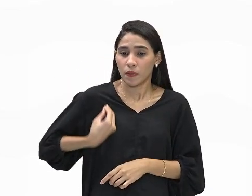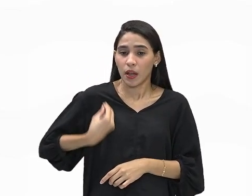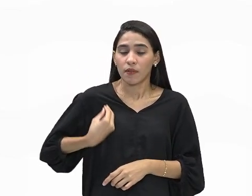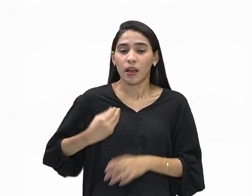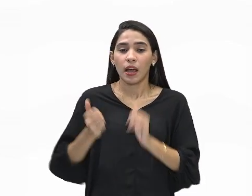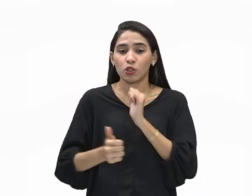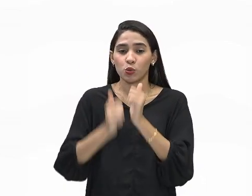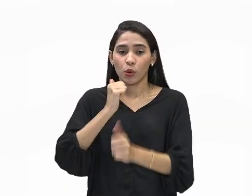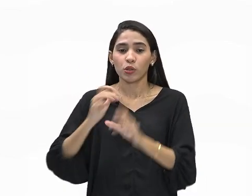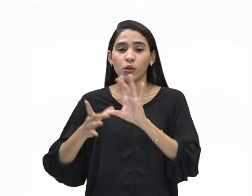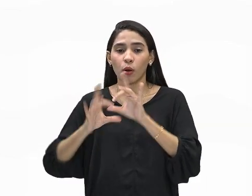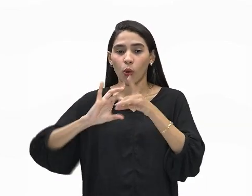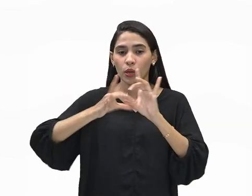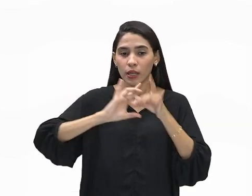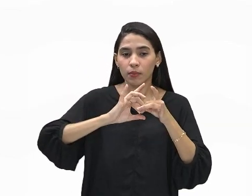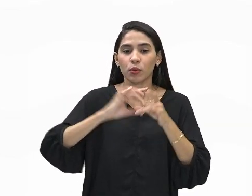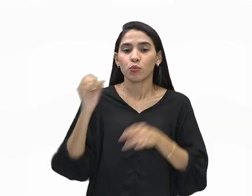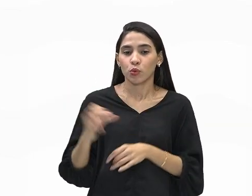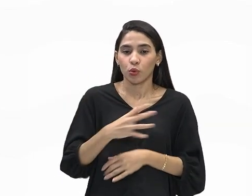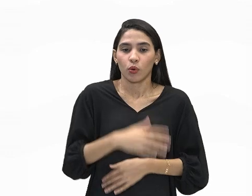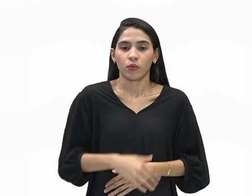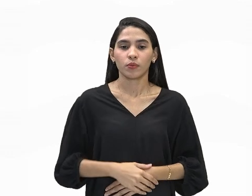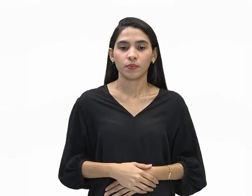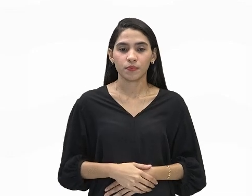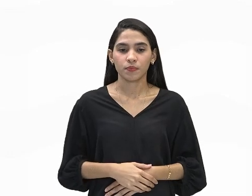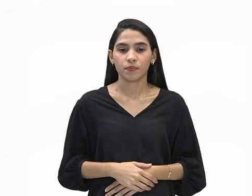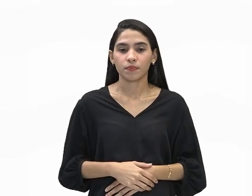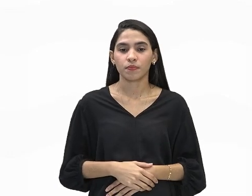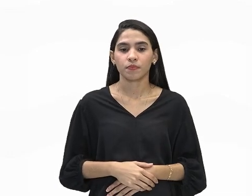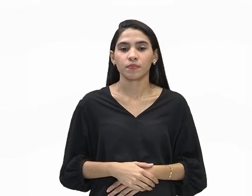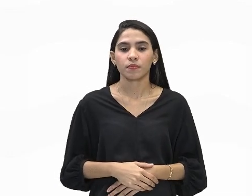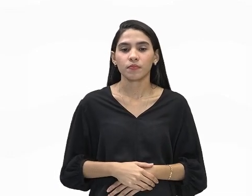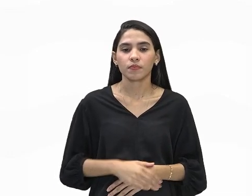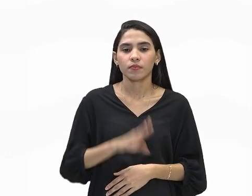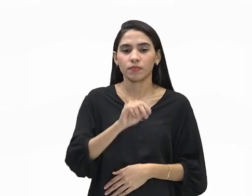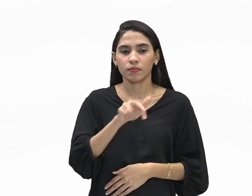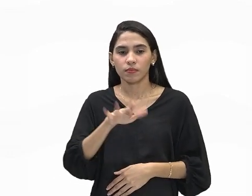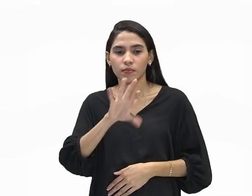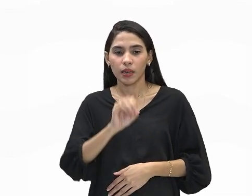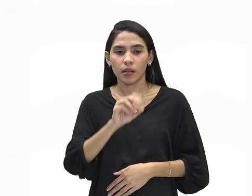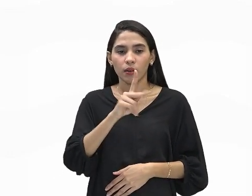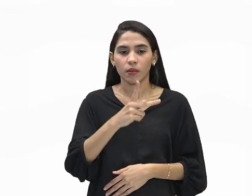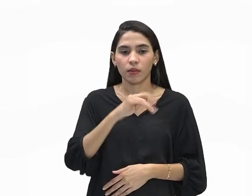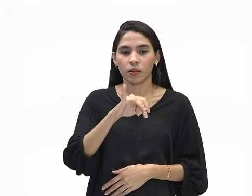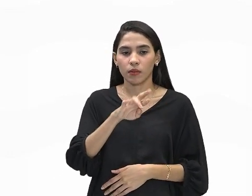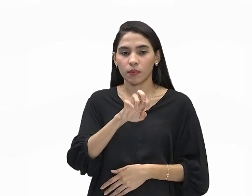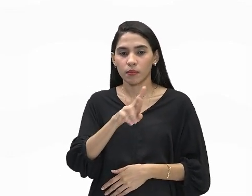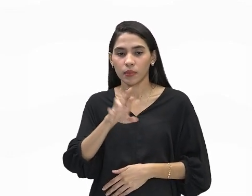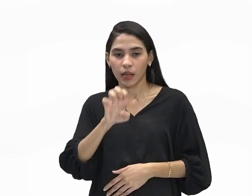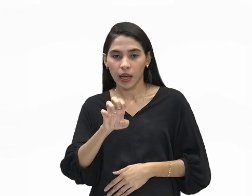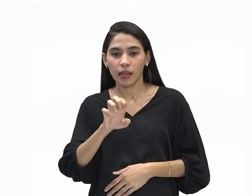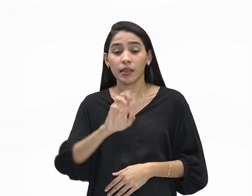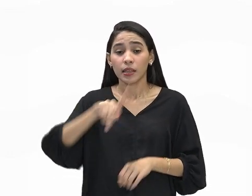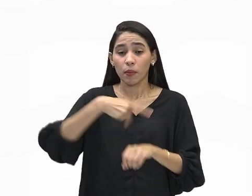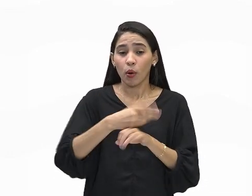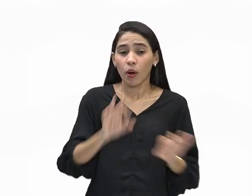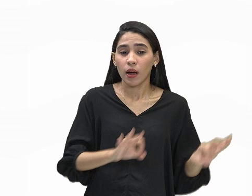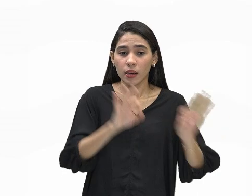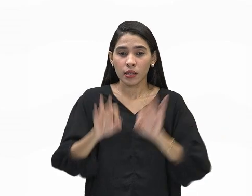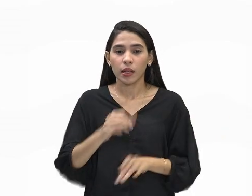Olímpicos modernos. Iniciativa do Barão Pierre de Coubertin, que após assistir uma exibição dos Right-Land Games, né,